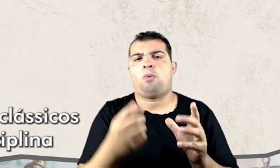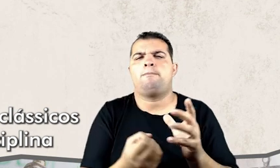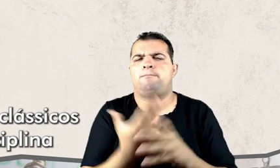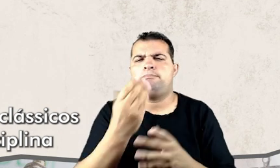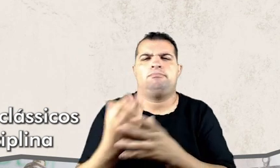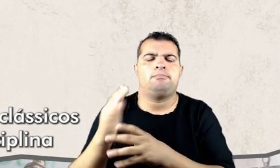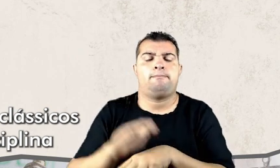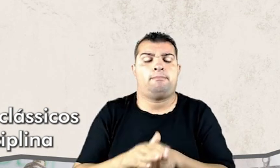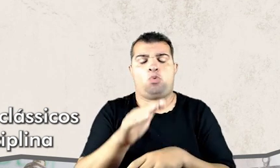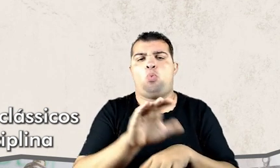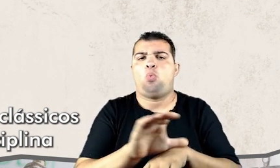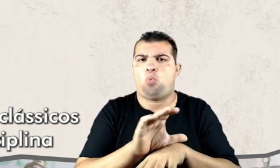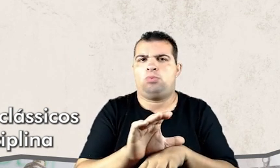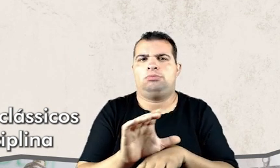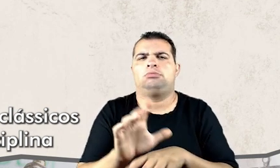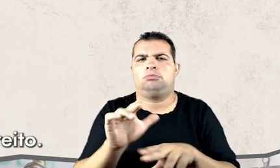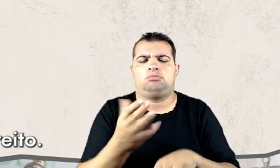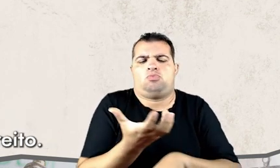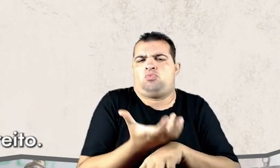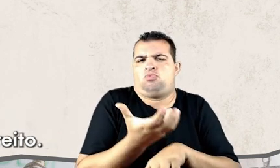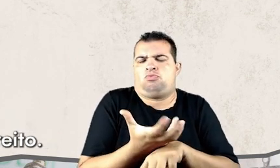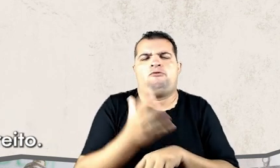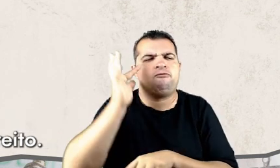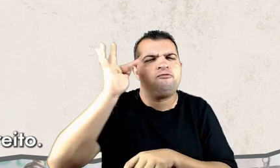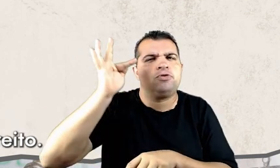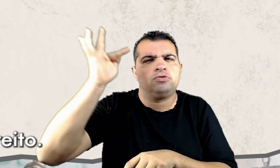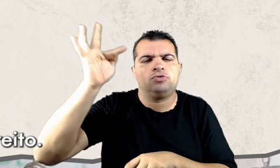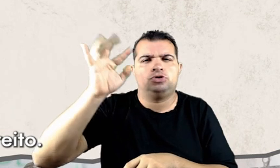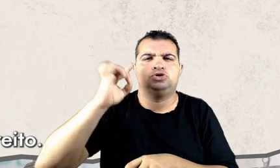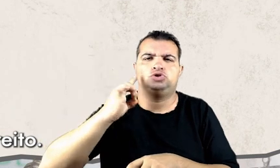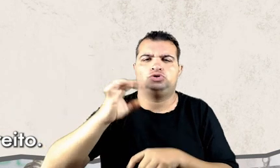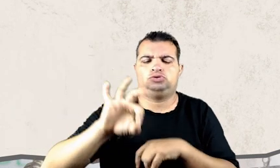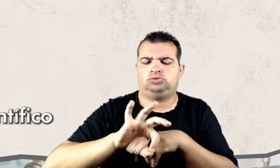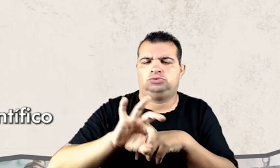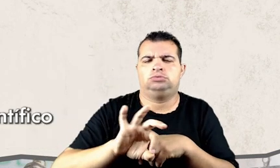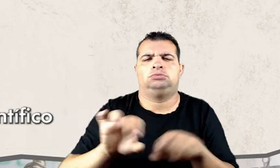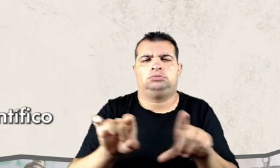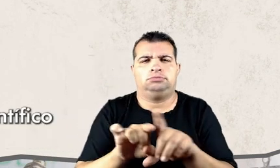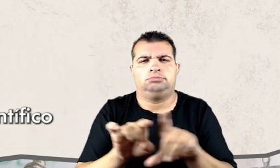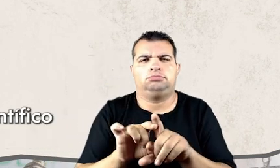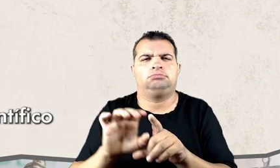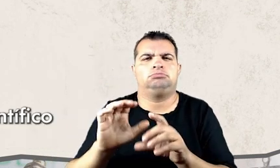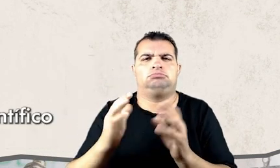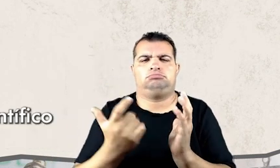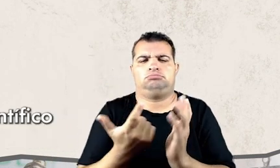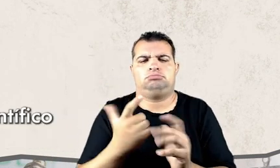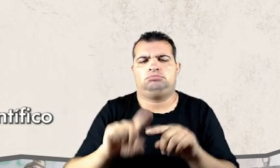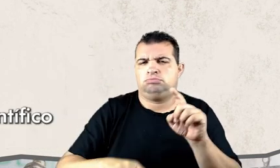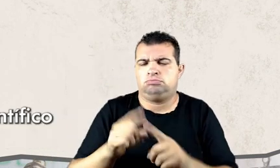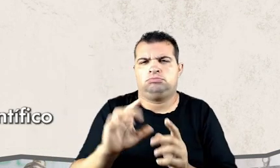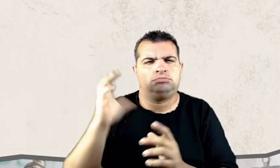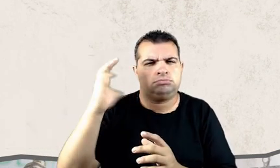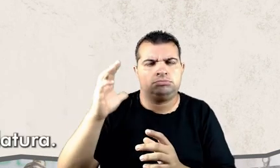cursos clássicos e a psicologia aparece como disciplina na sociologia, filosofia e no direito. Com a produção de material científico